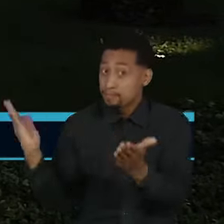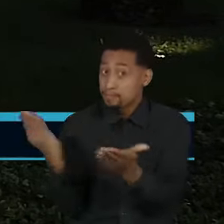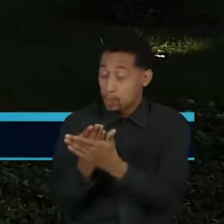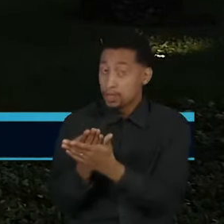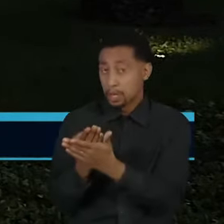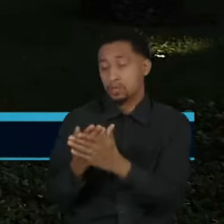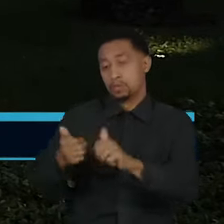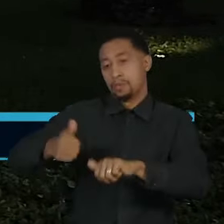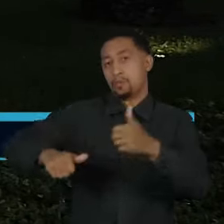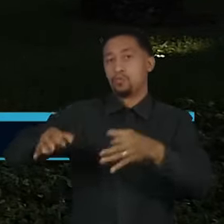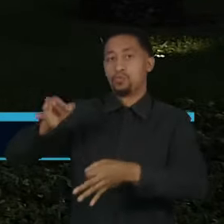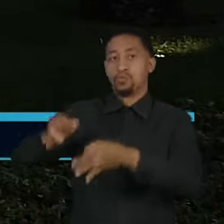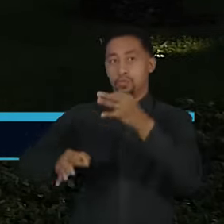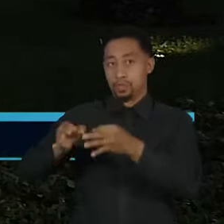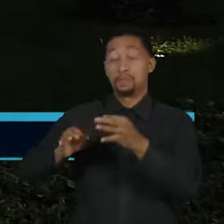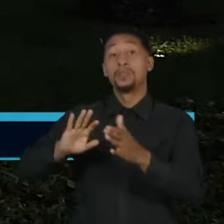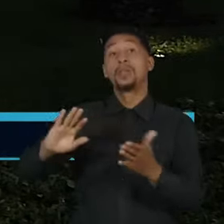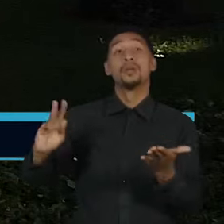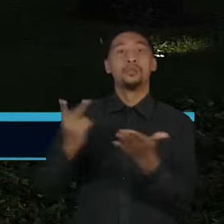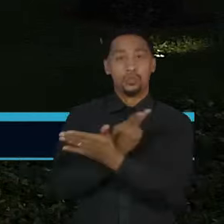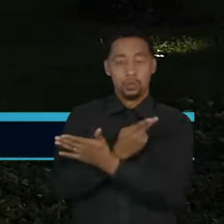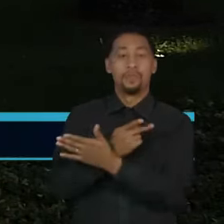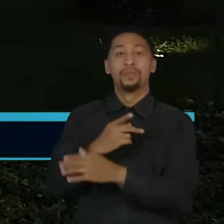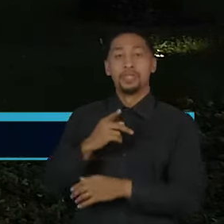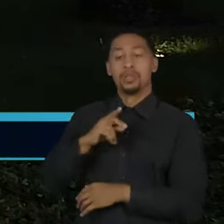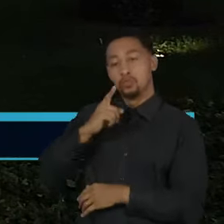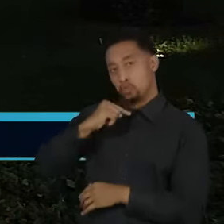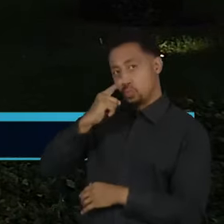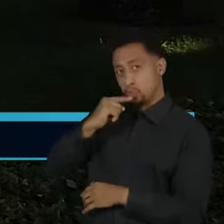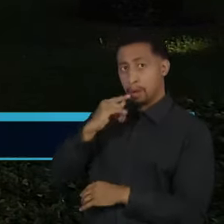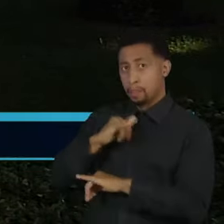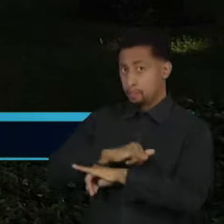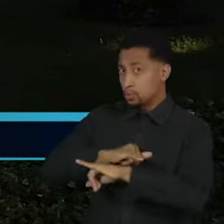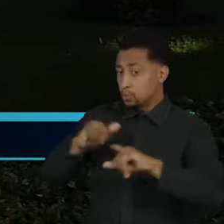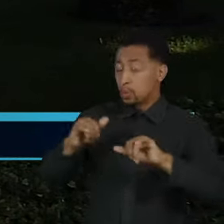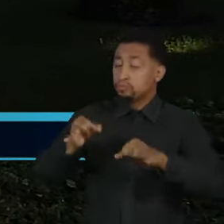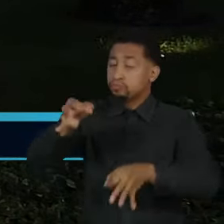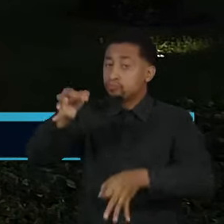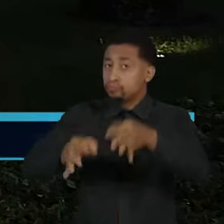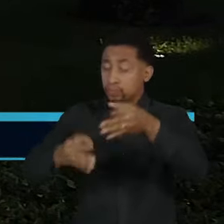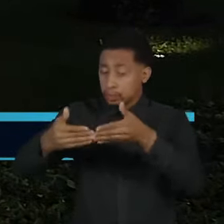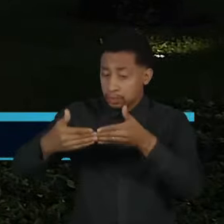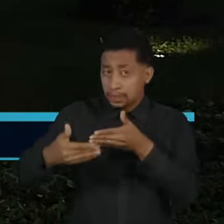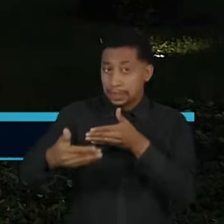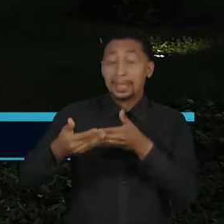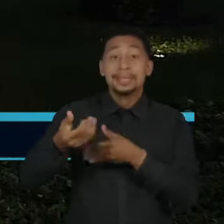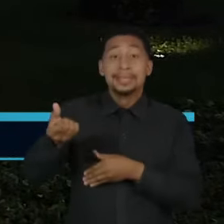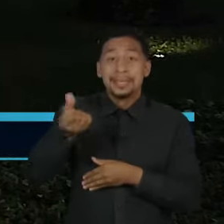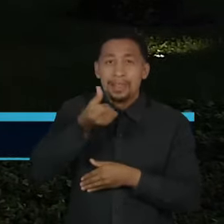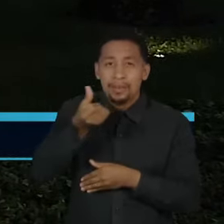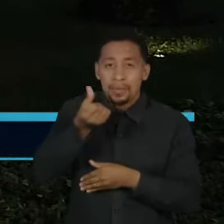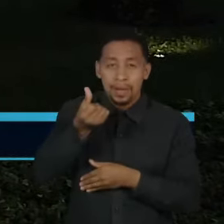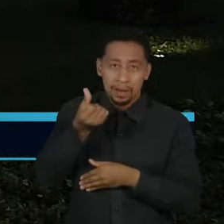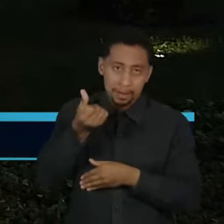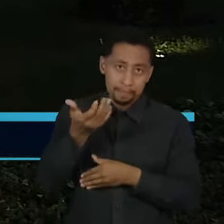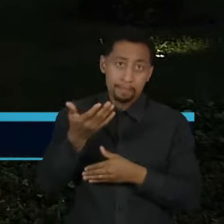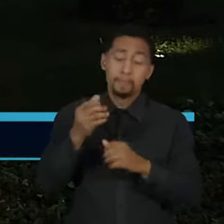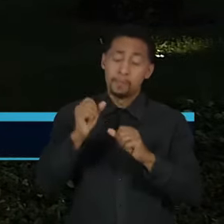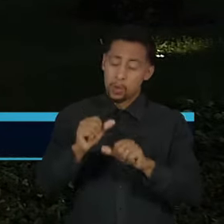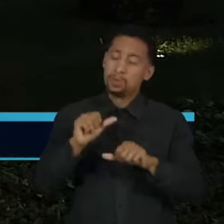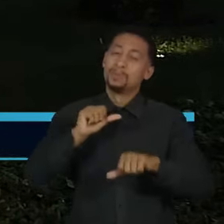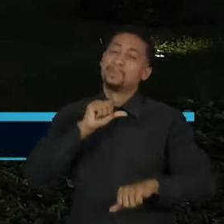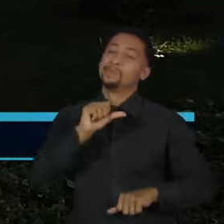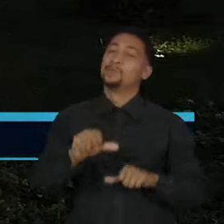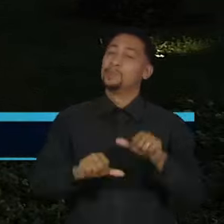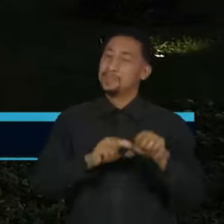corpus, ministro Gilmar Mendes, indica que o julgamento que começa nesta sexta-feira pode modificar os